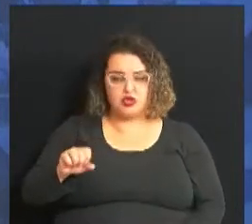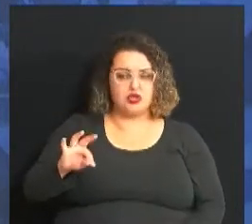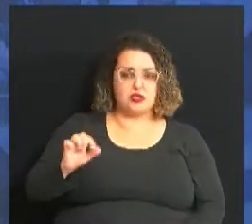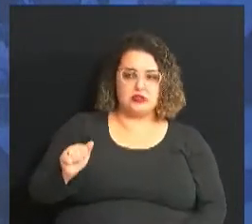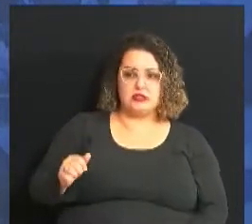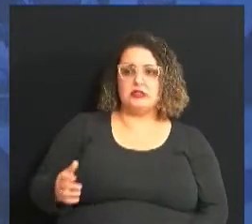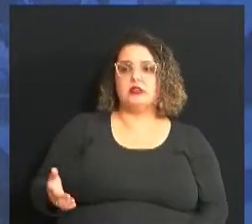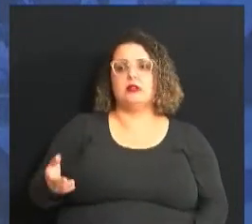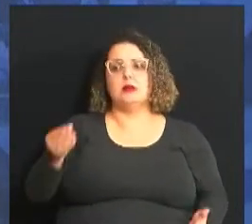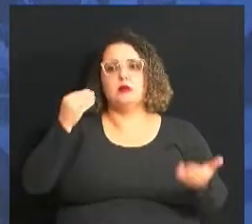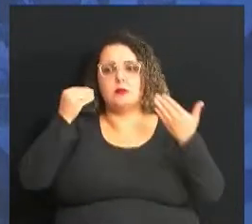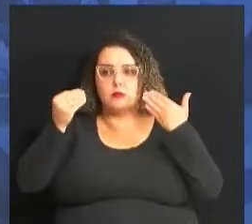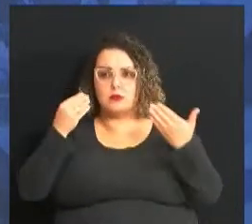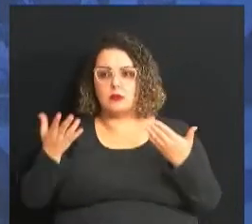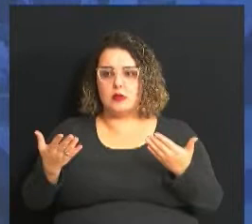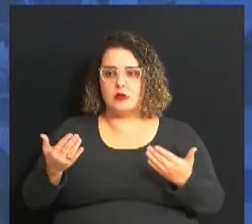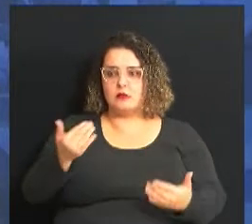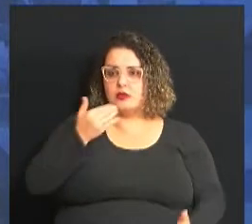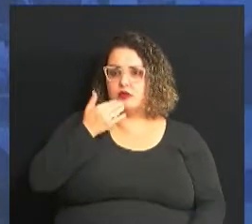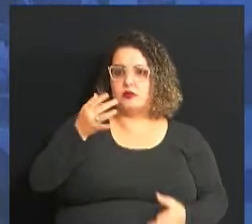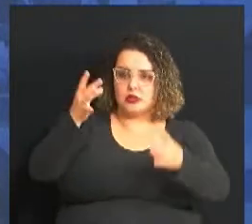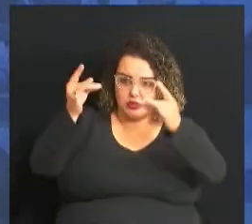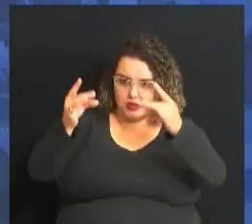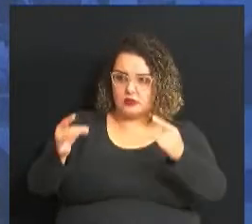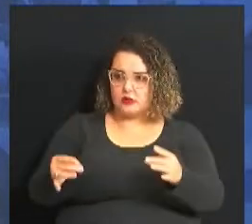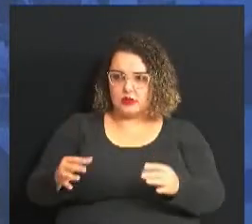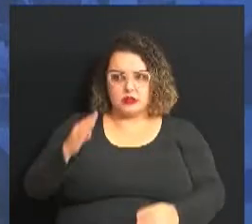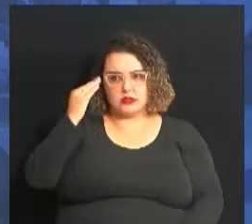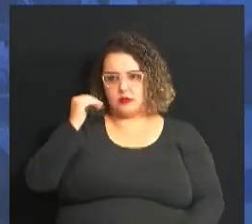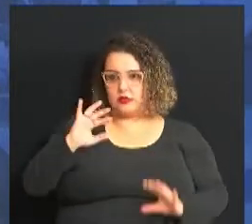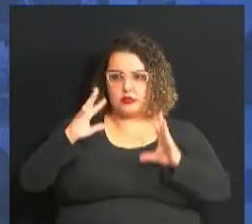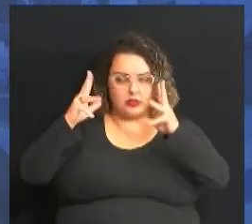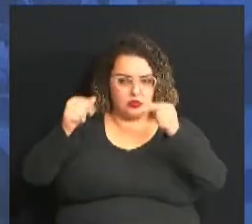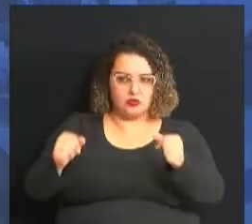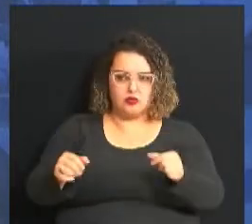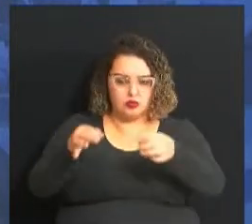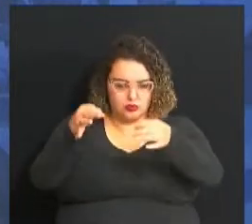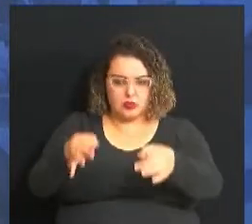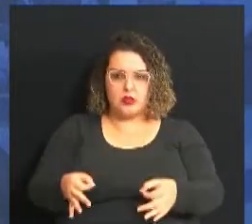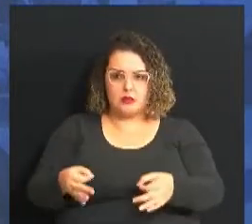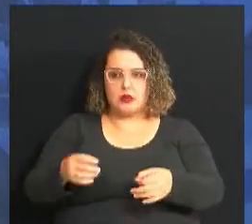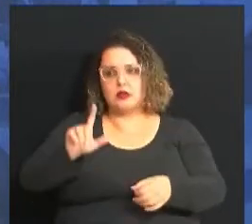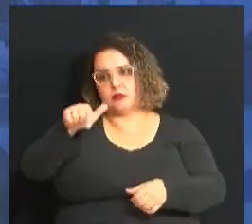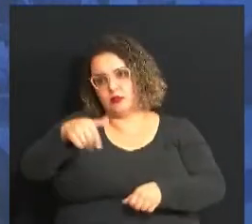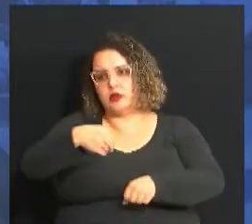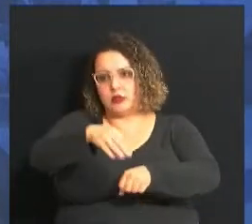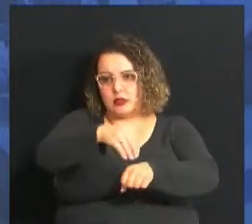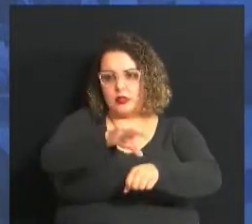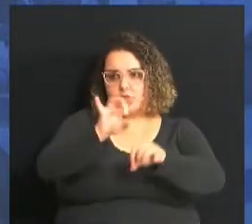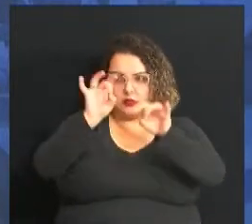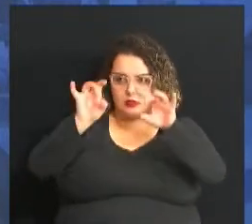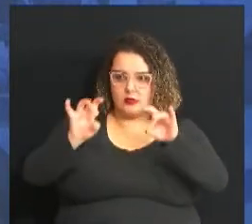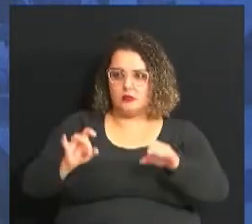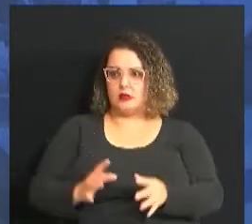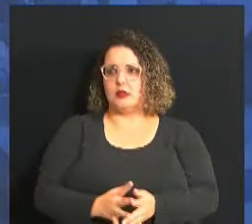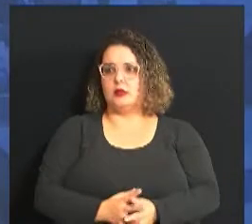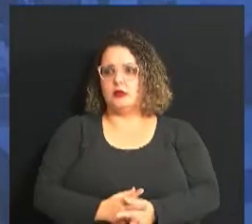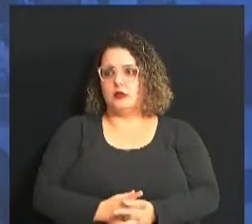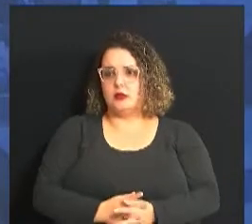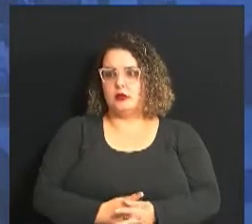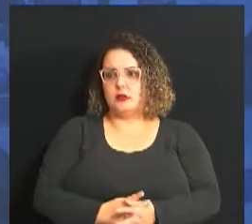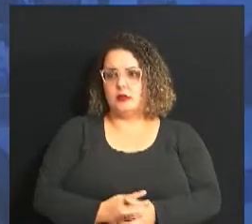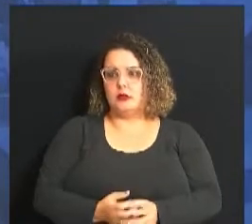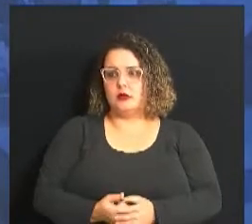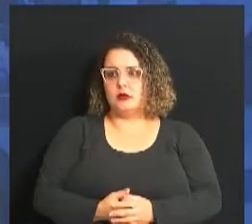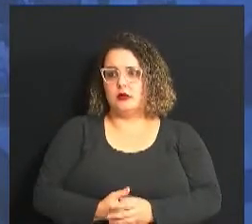esse check-up todo? Para saber se está tudo em ordem, para depois sim encaminhar para algum outro especialista? Então,